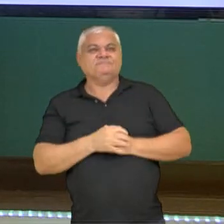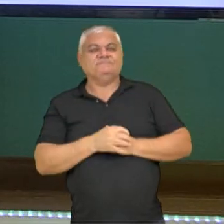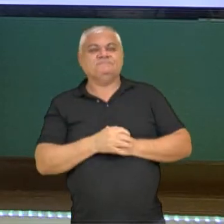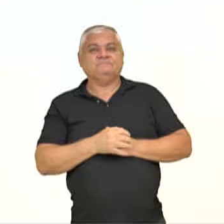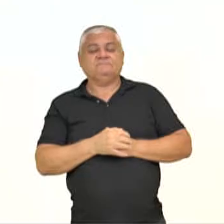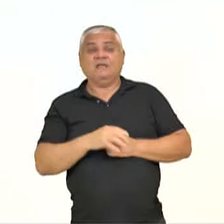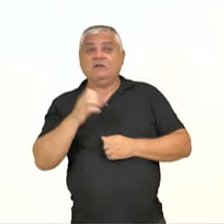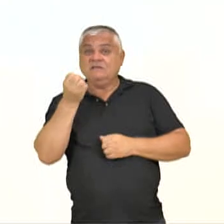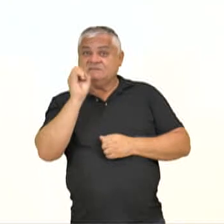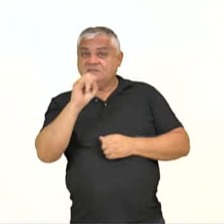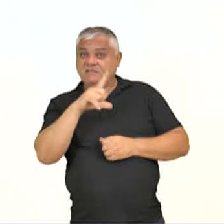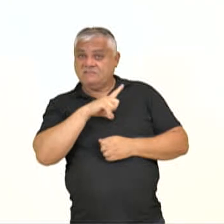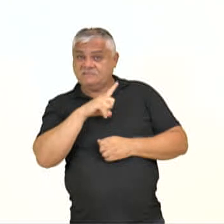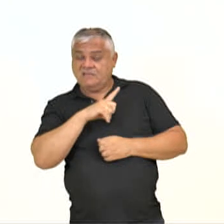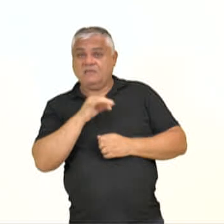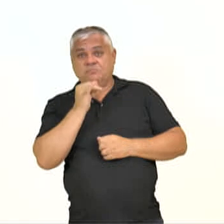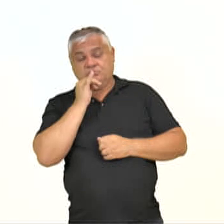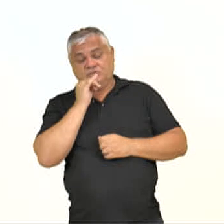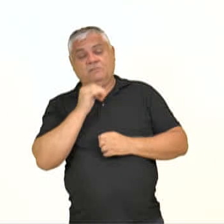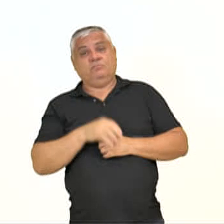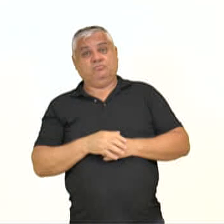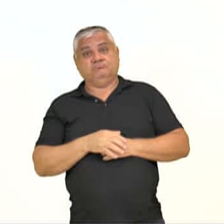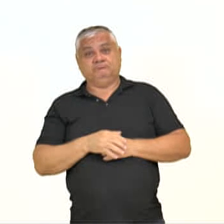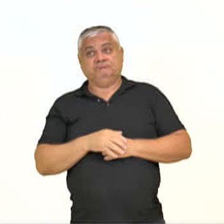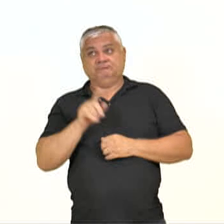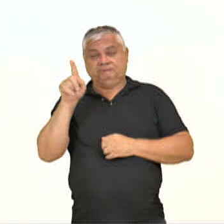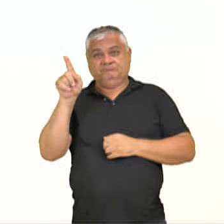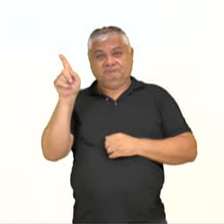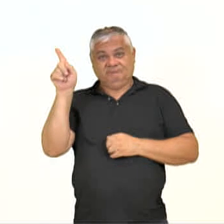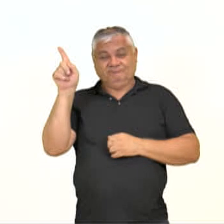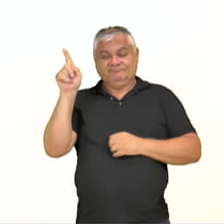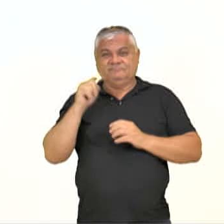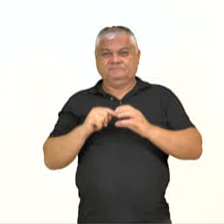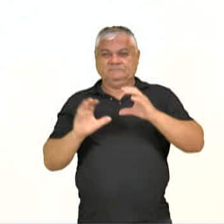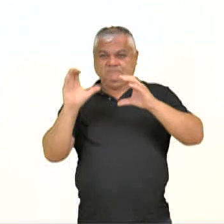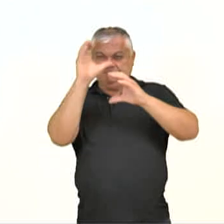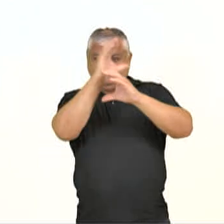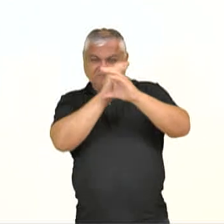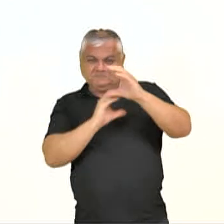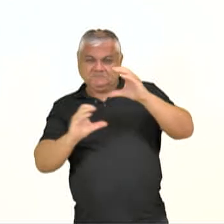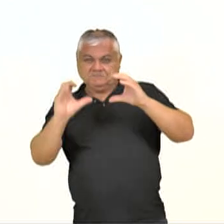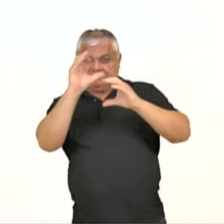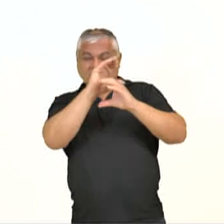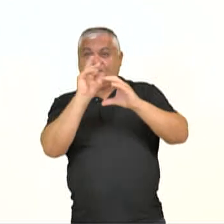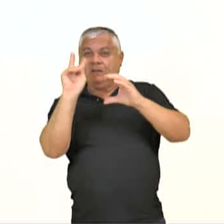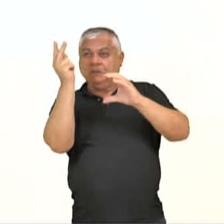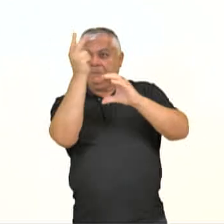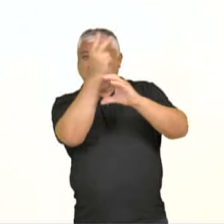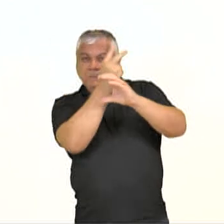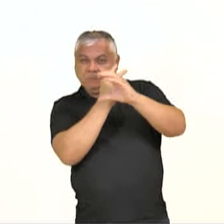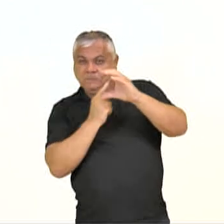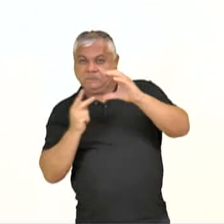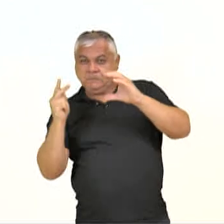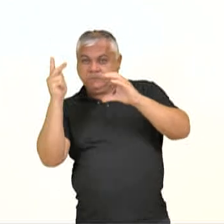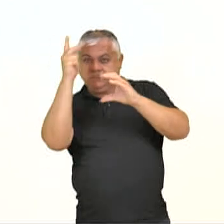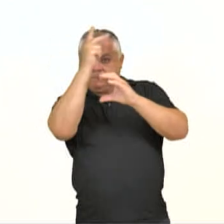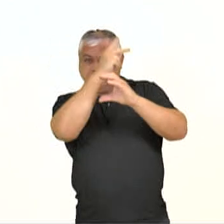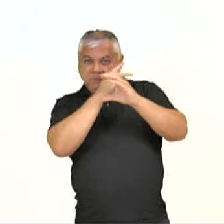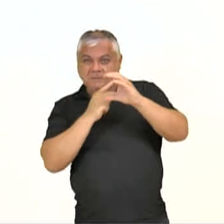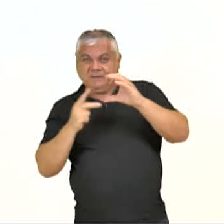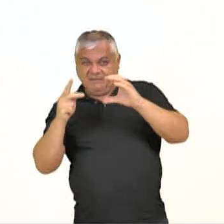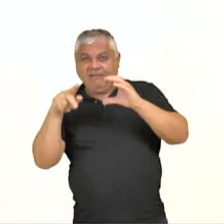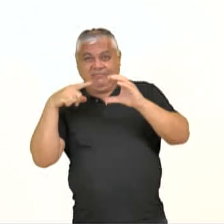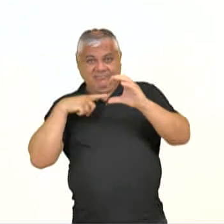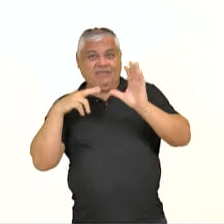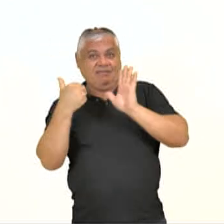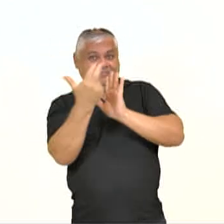nós temos aqui, eu coloquei todos os carbonos e os hidrogênios contidos na molécula, eu